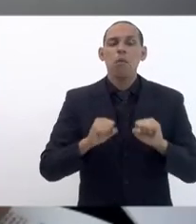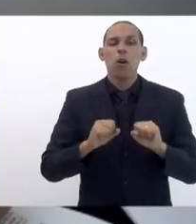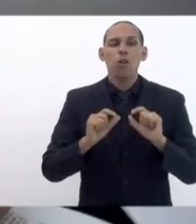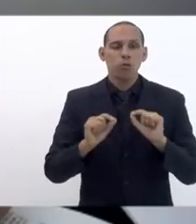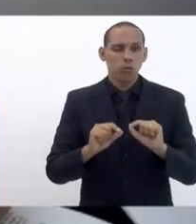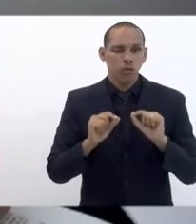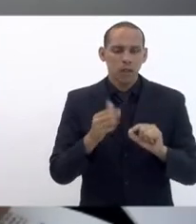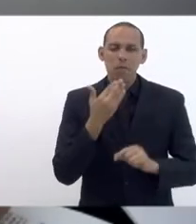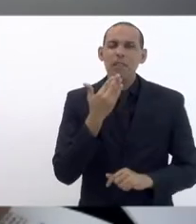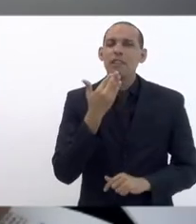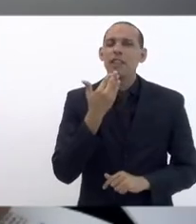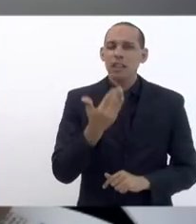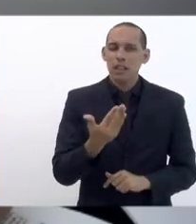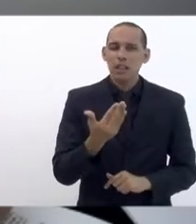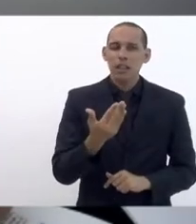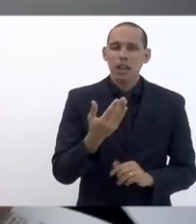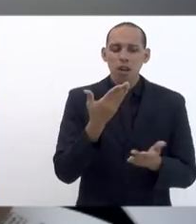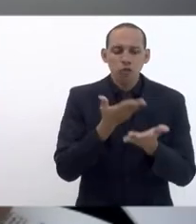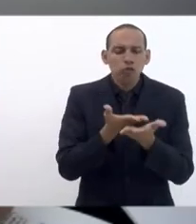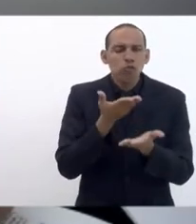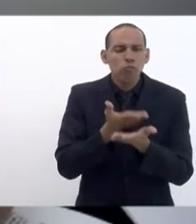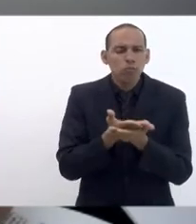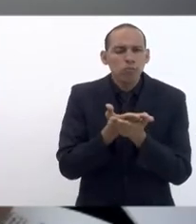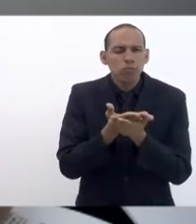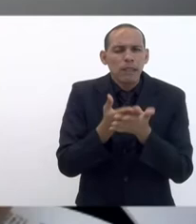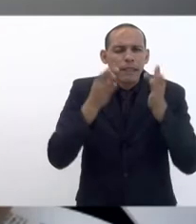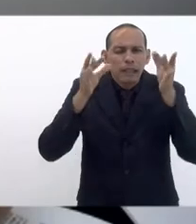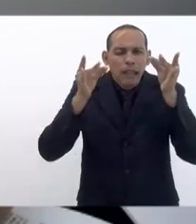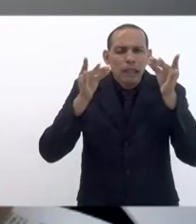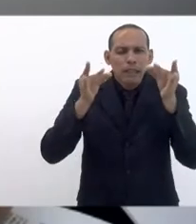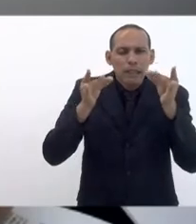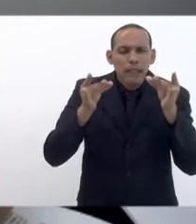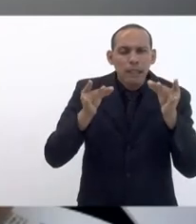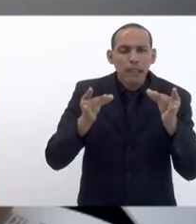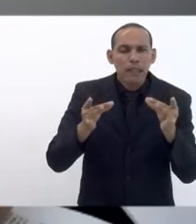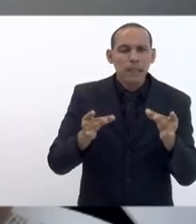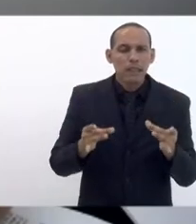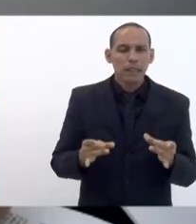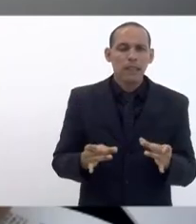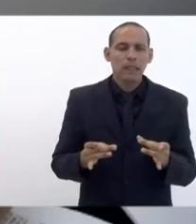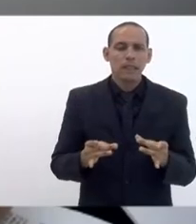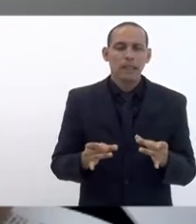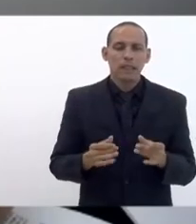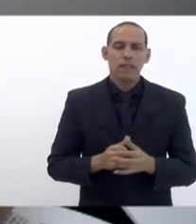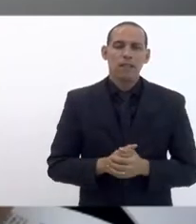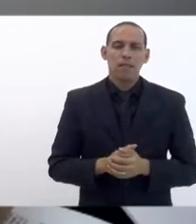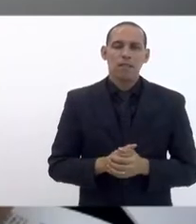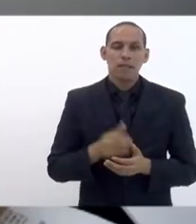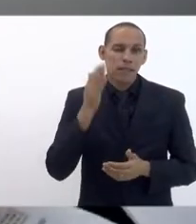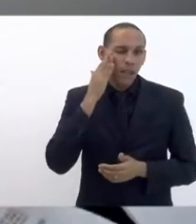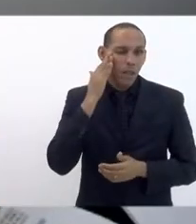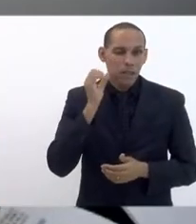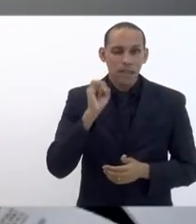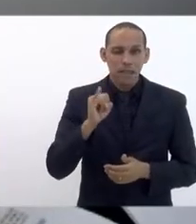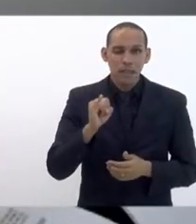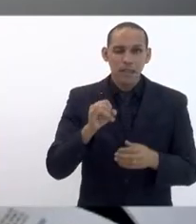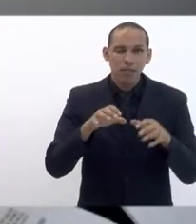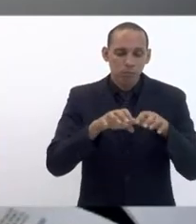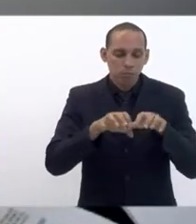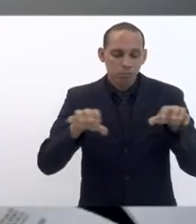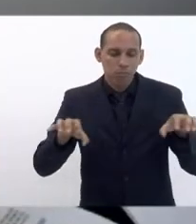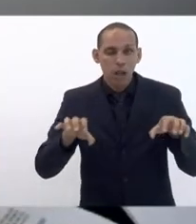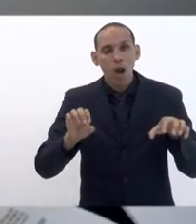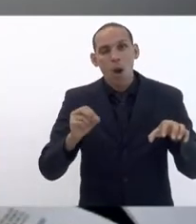por Vossa Excelência a fazer um estudo minucioso sobre essas situações de desmembramento, fusão, mesmo quando